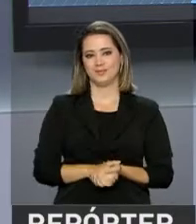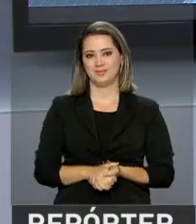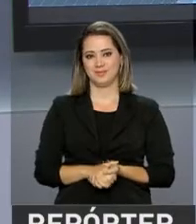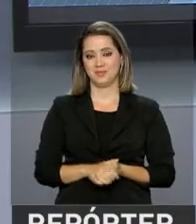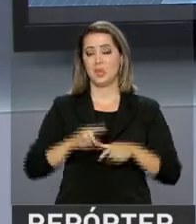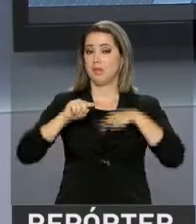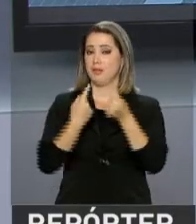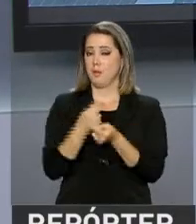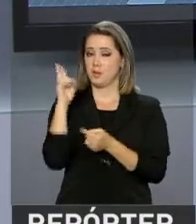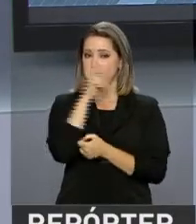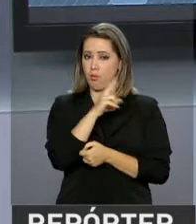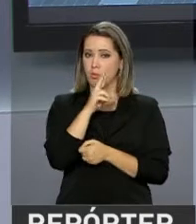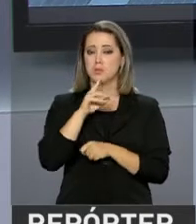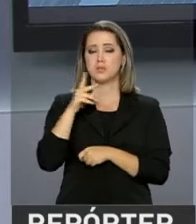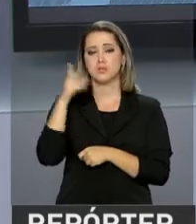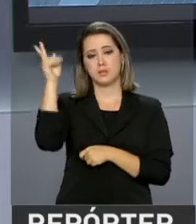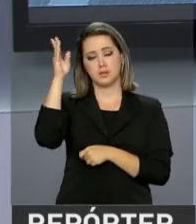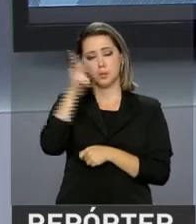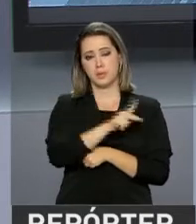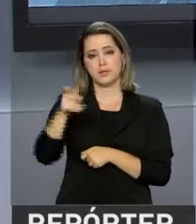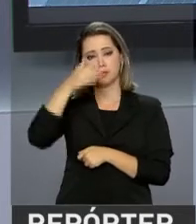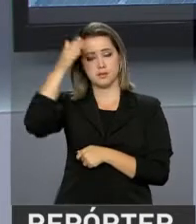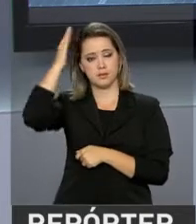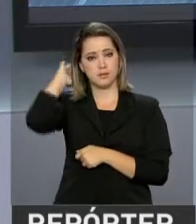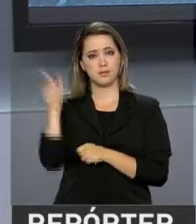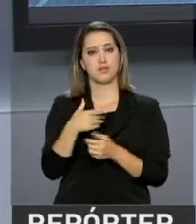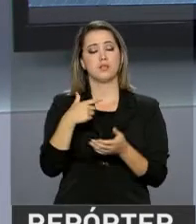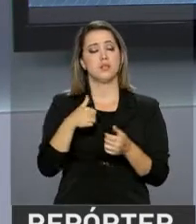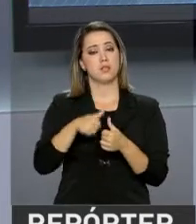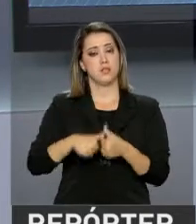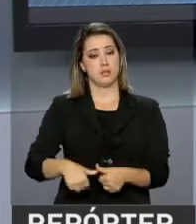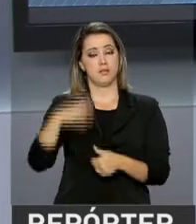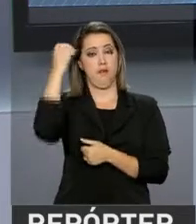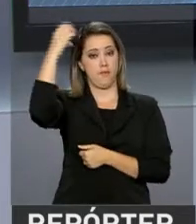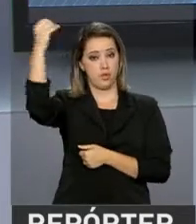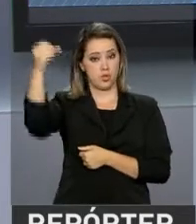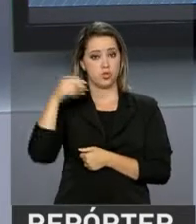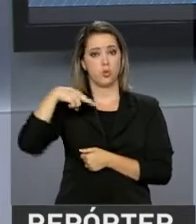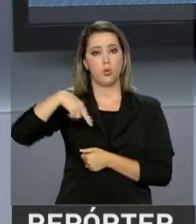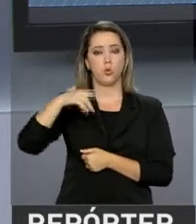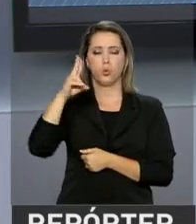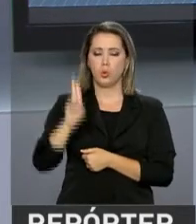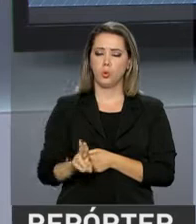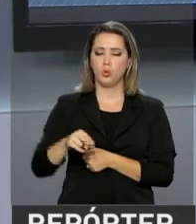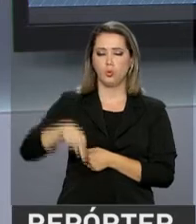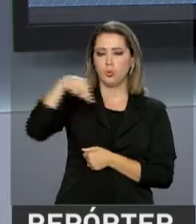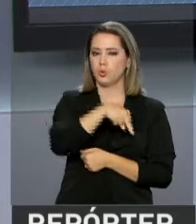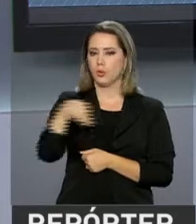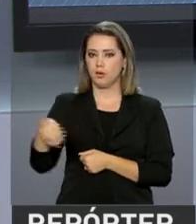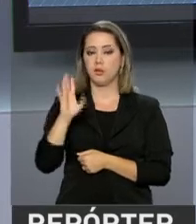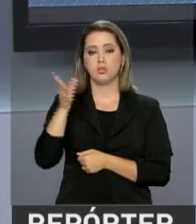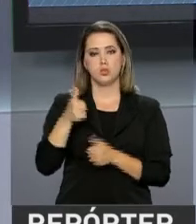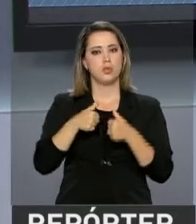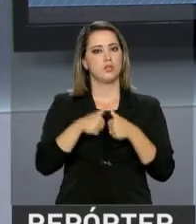E após a Rússia, o presidente Michel Temer está a caminho da Noruega. Lá ele se encontra com autoridades e empresários. A nossa